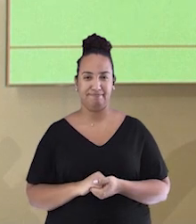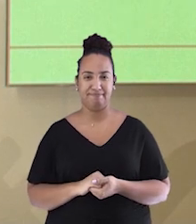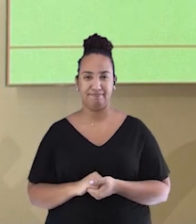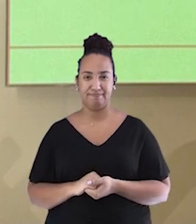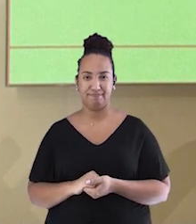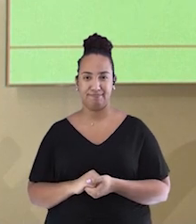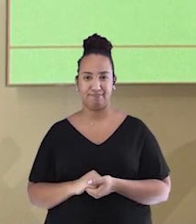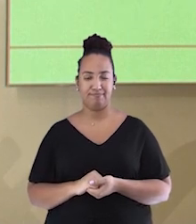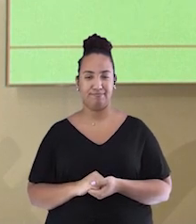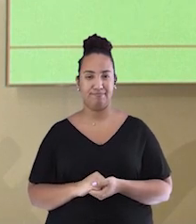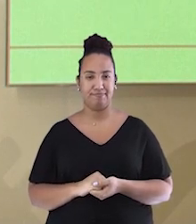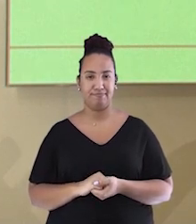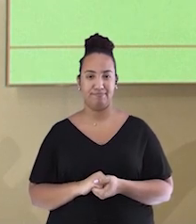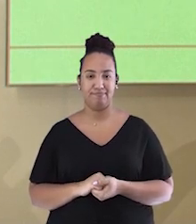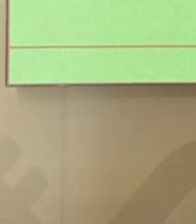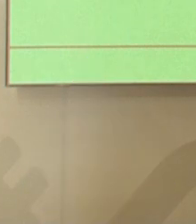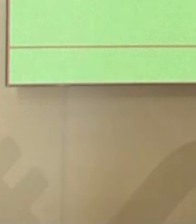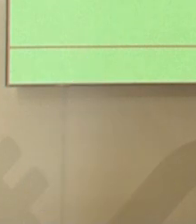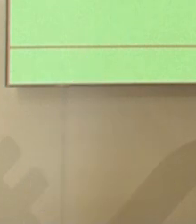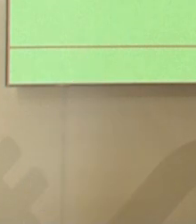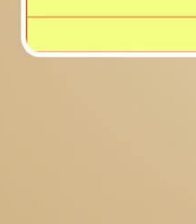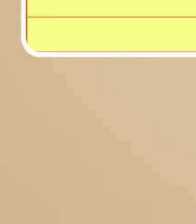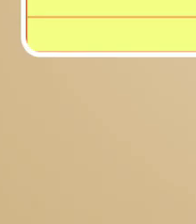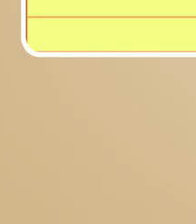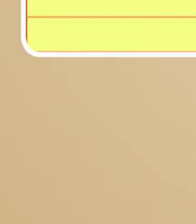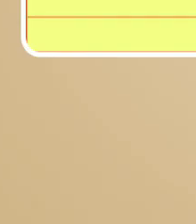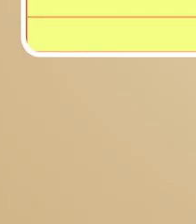falso? Um tempinho para você pensar.